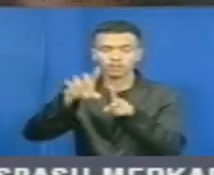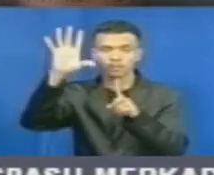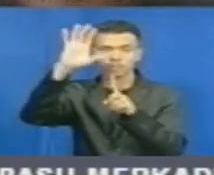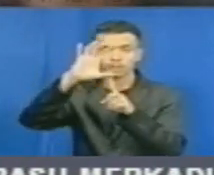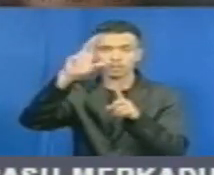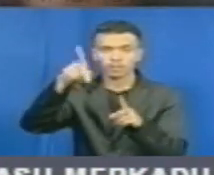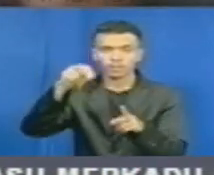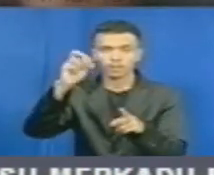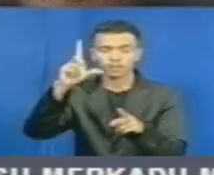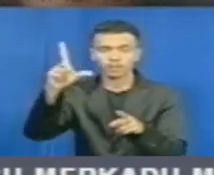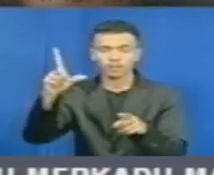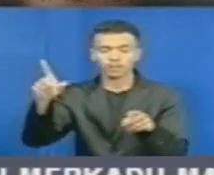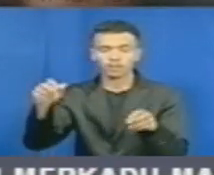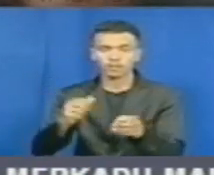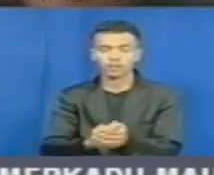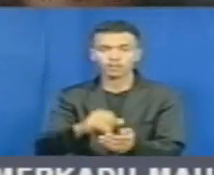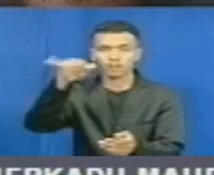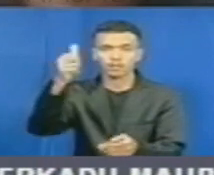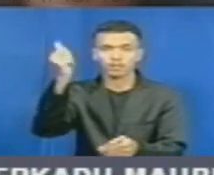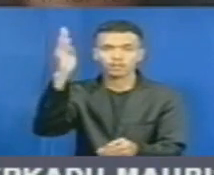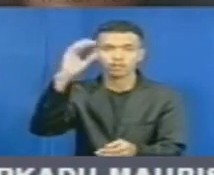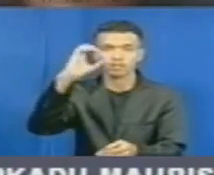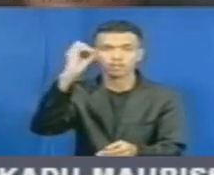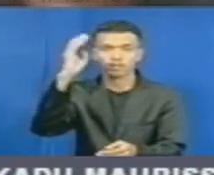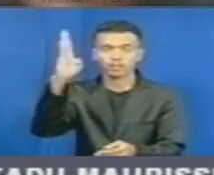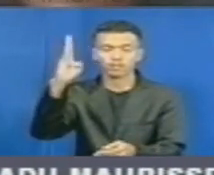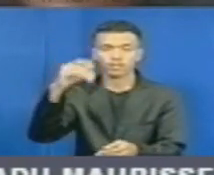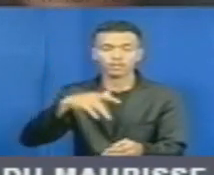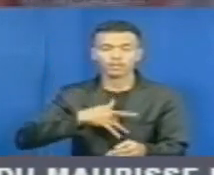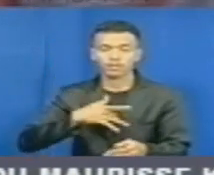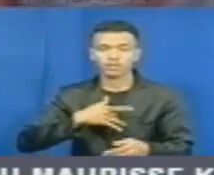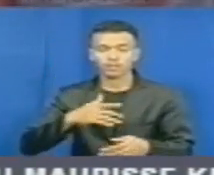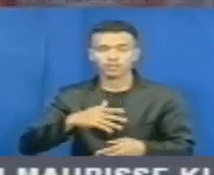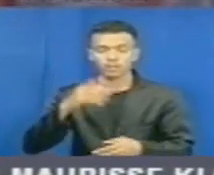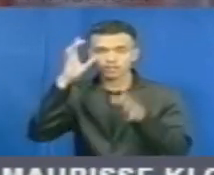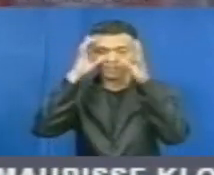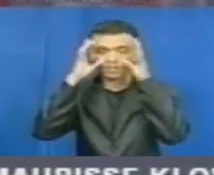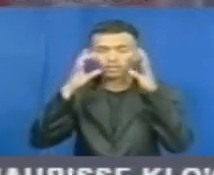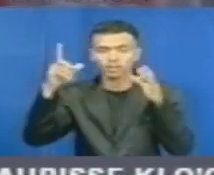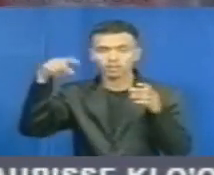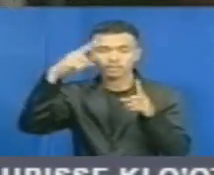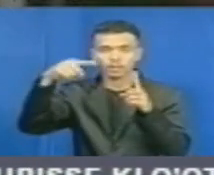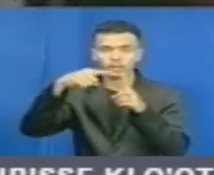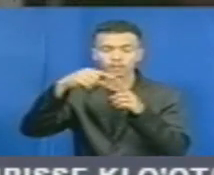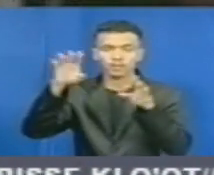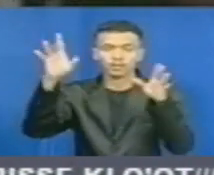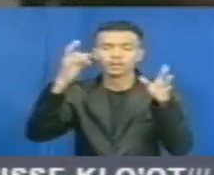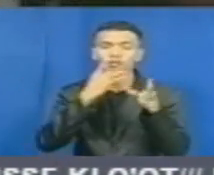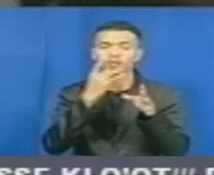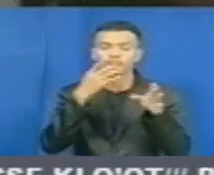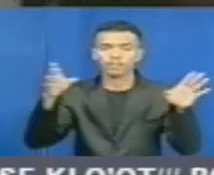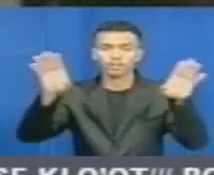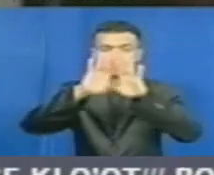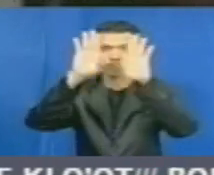esquadra posto a Tucarbau, Jacob Amaral sendo triste, banhira eletricidade matelacan, tamba dificulta